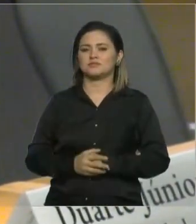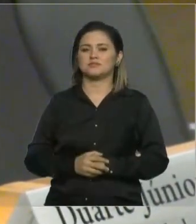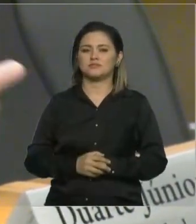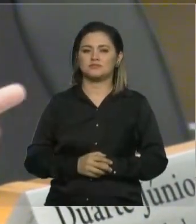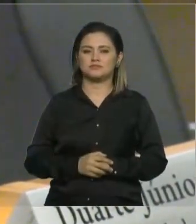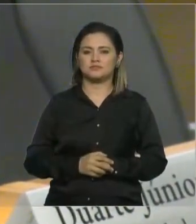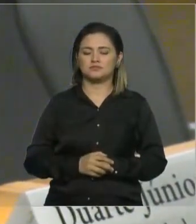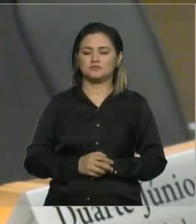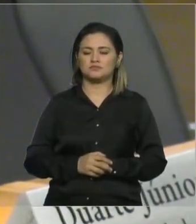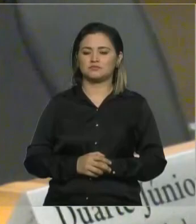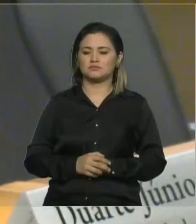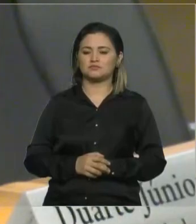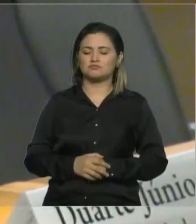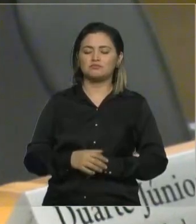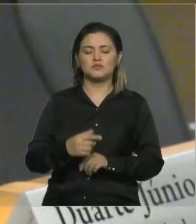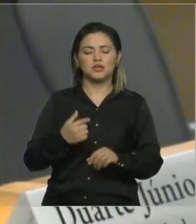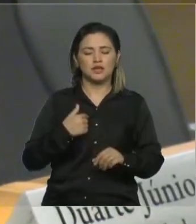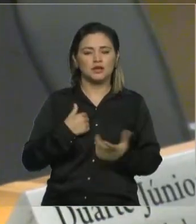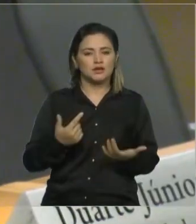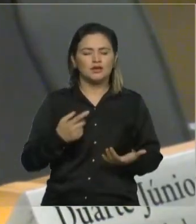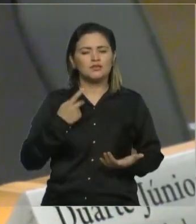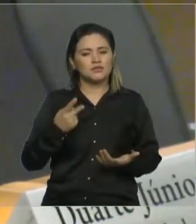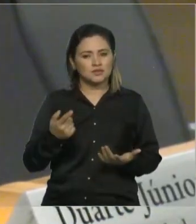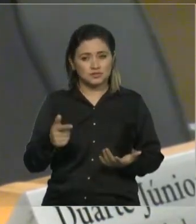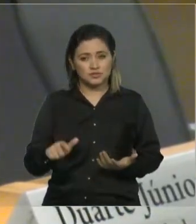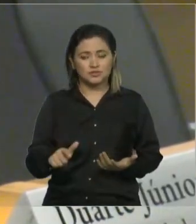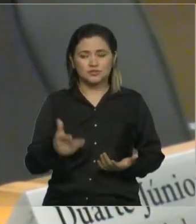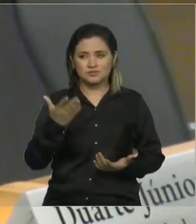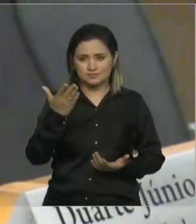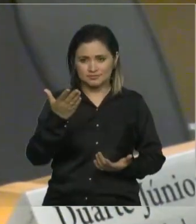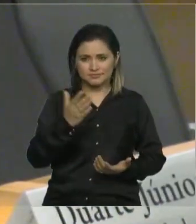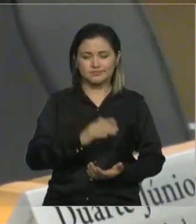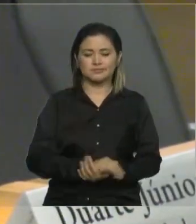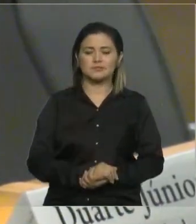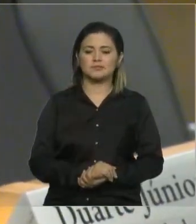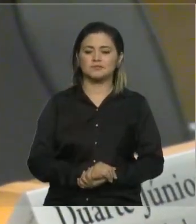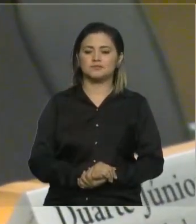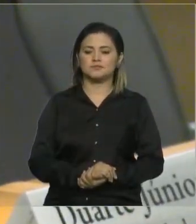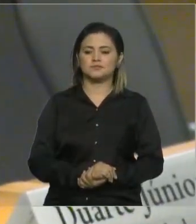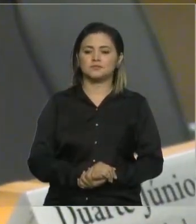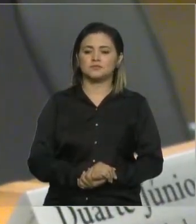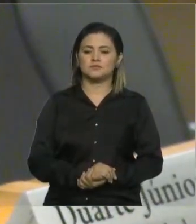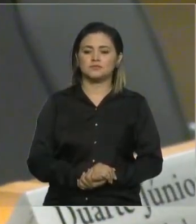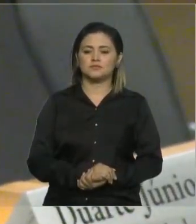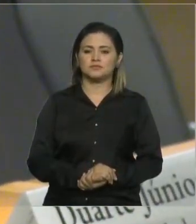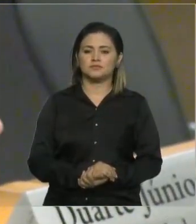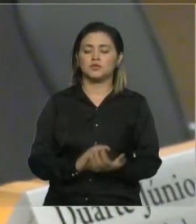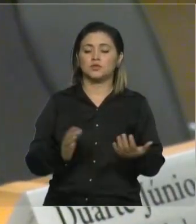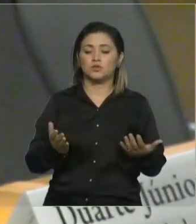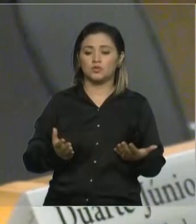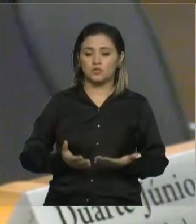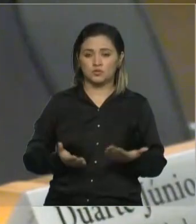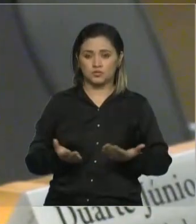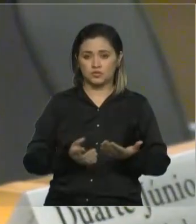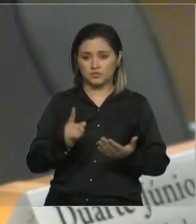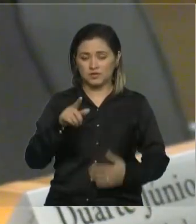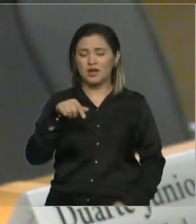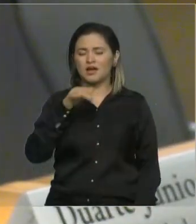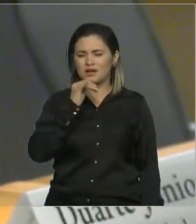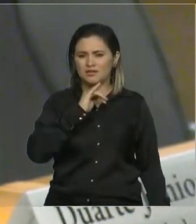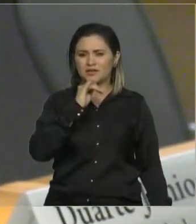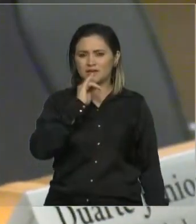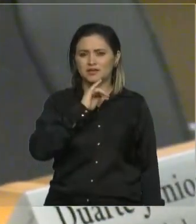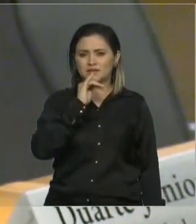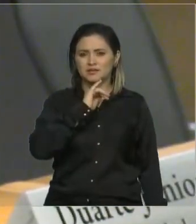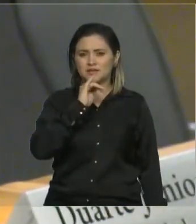momento me permite externar isso mais uma vez à senhora, à Vossa Excelência, e dizer que hoje a senhora é mais um exemplo